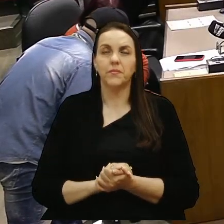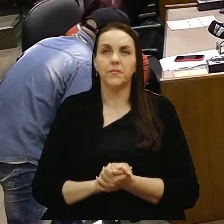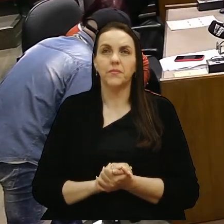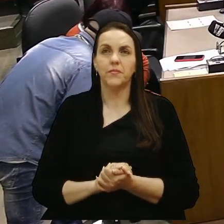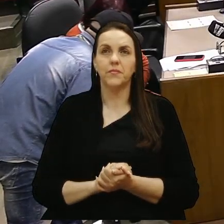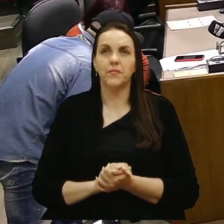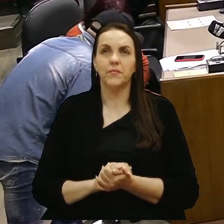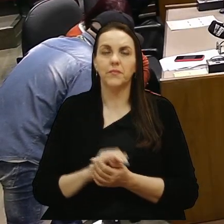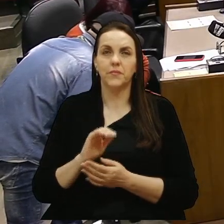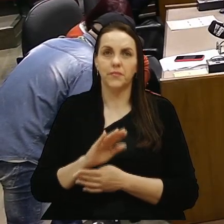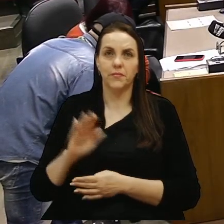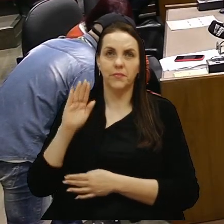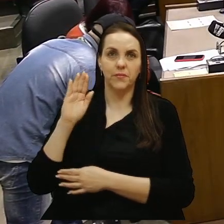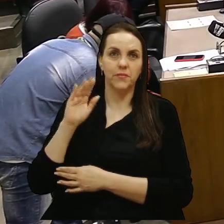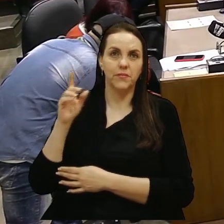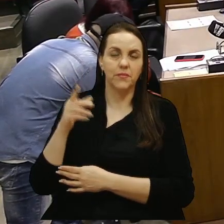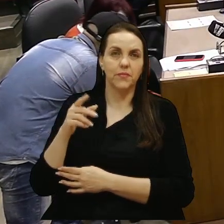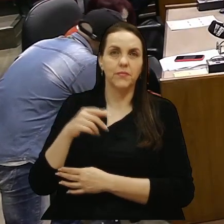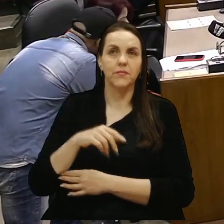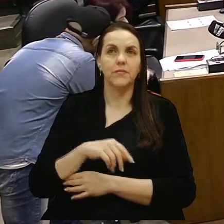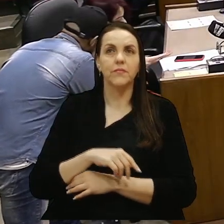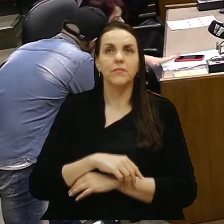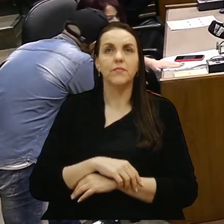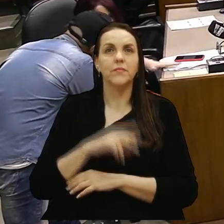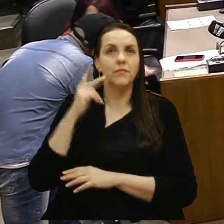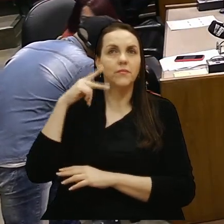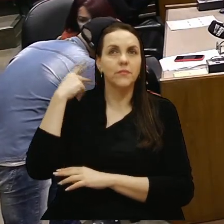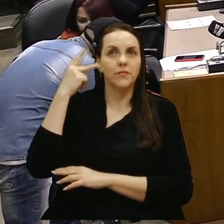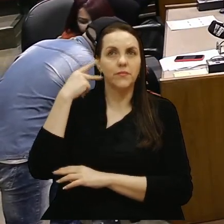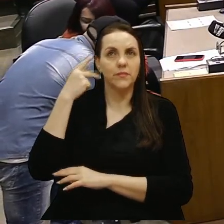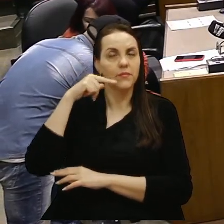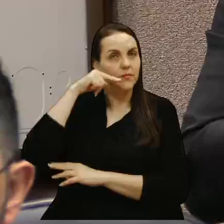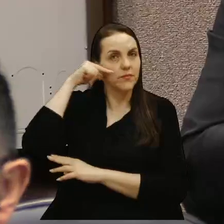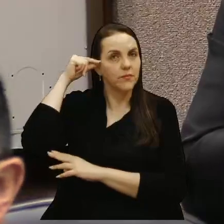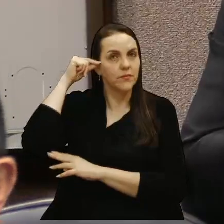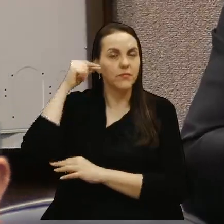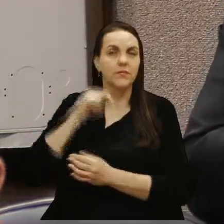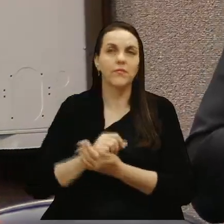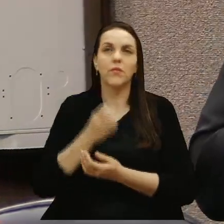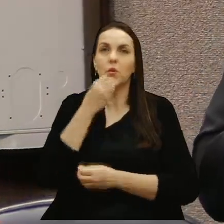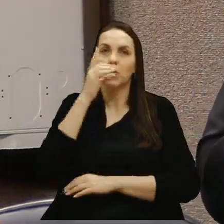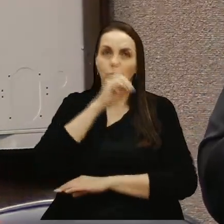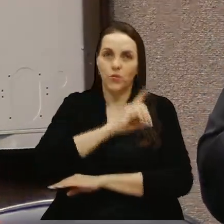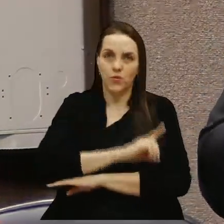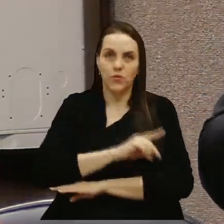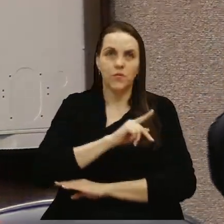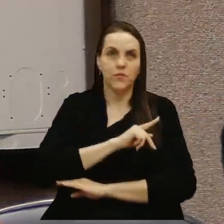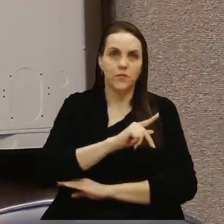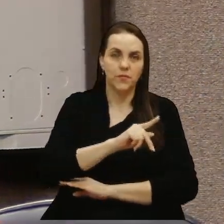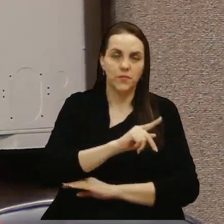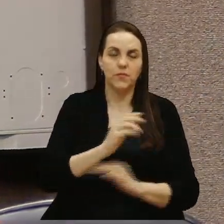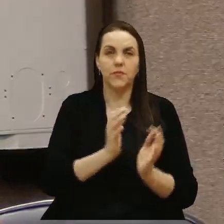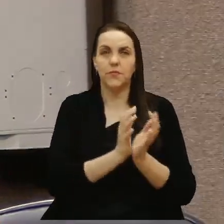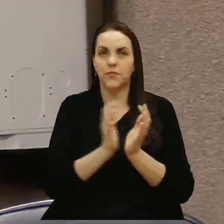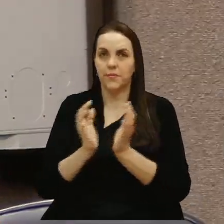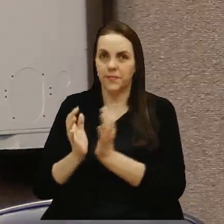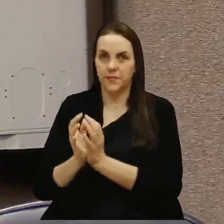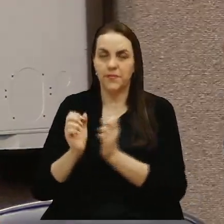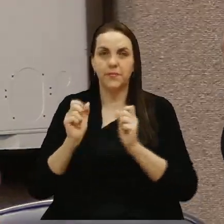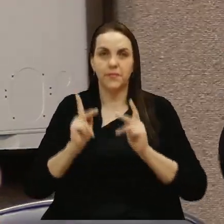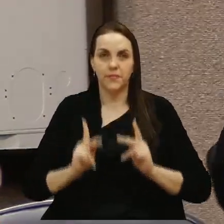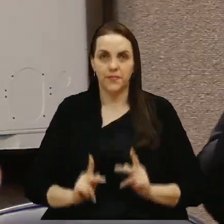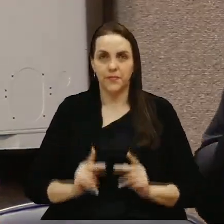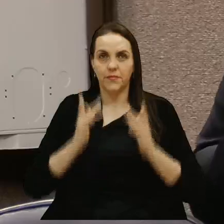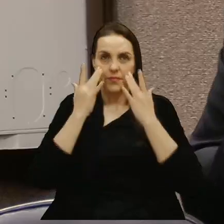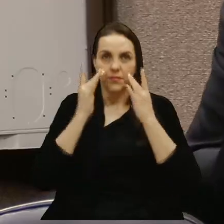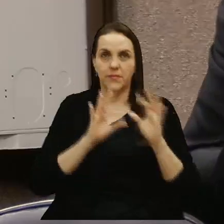Próximo inscrito, vereador Aldonei Machado. Bom dia, presidente. Bom dia, nobres colegas, pessoal que nos assiste aqui,